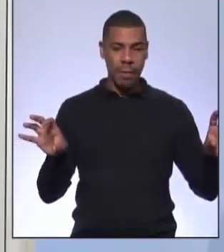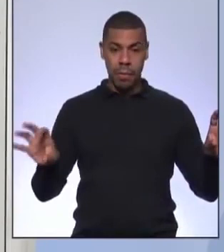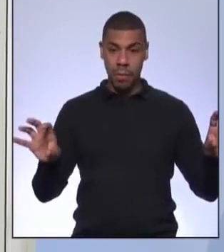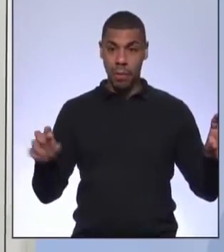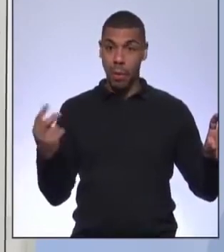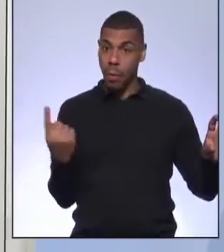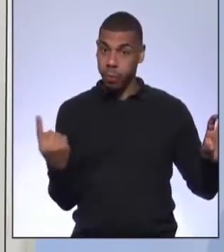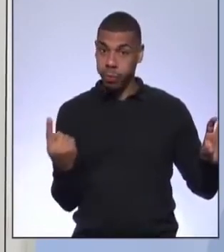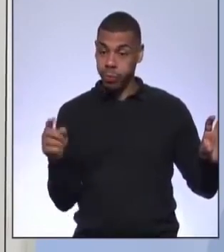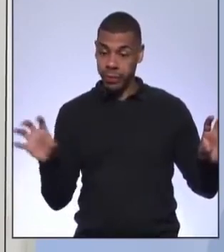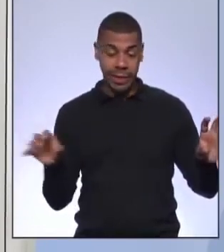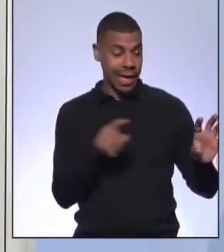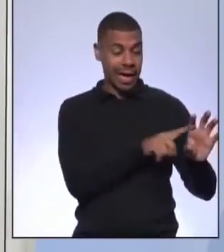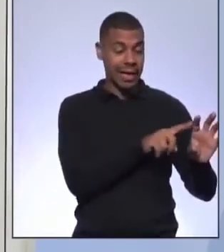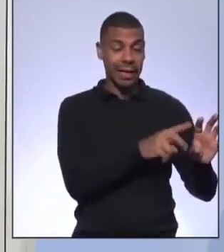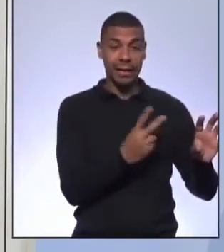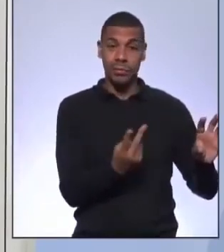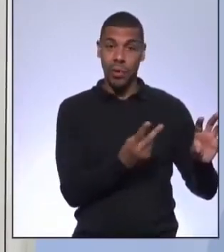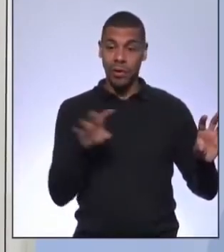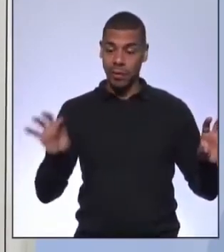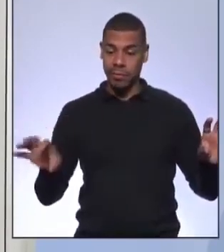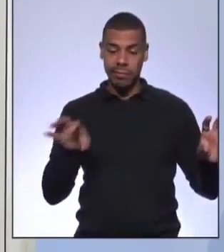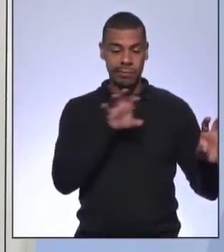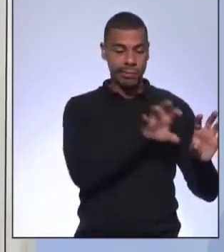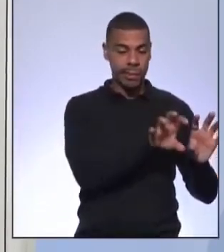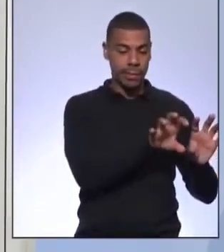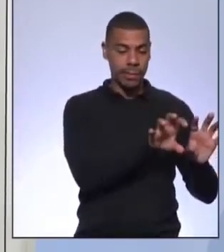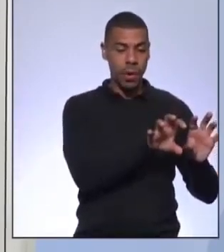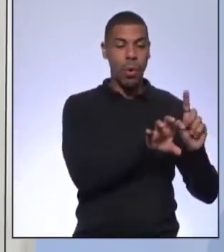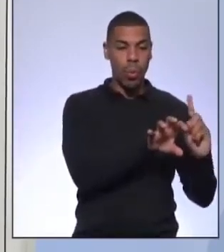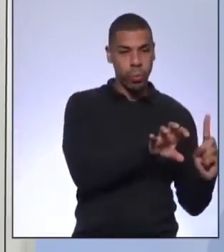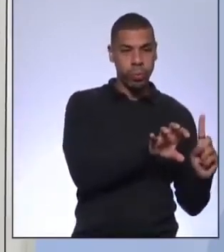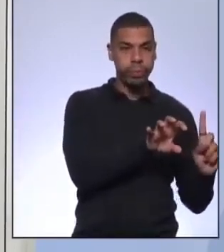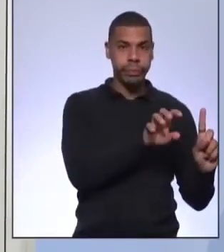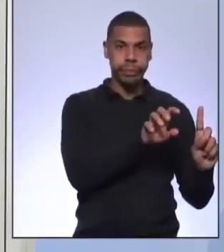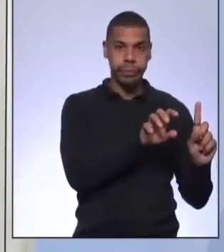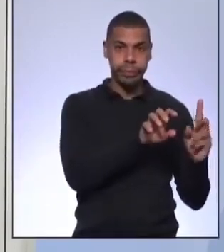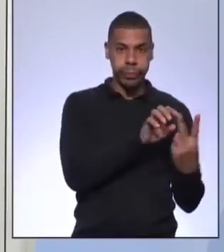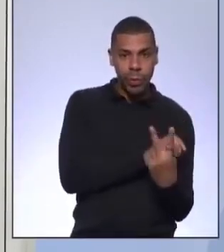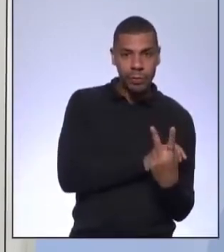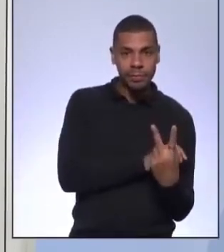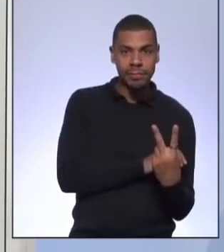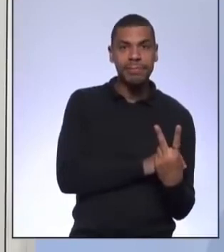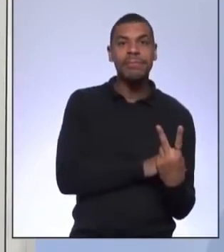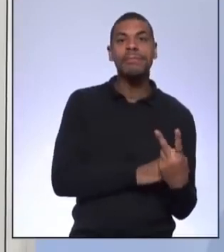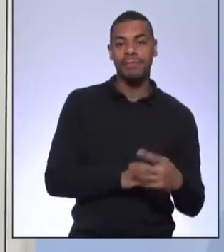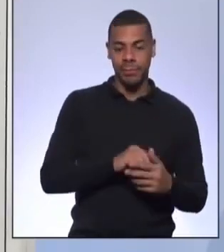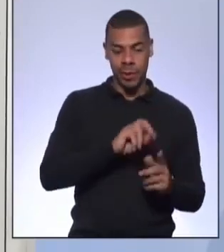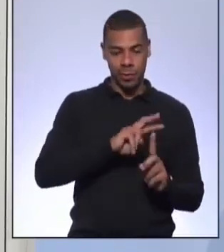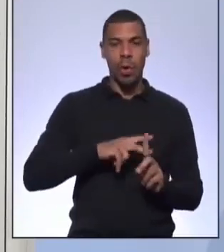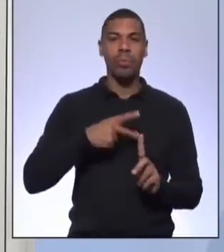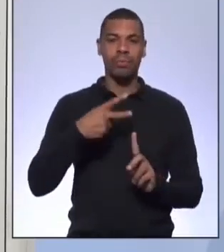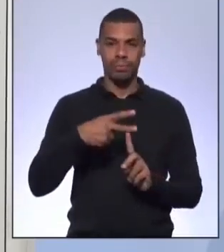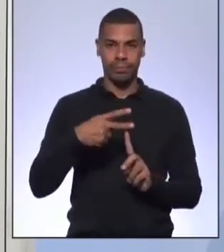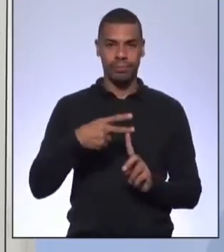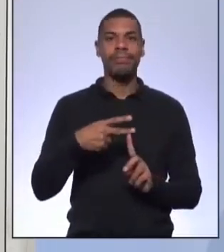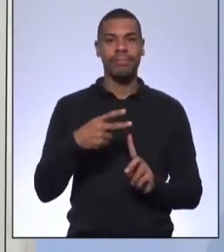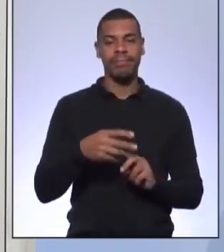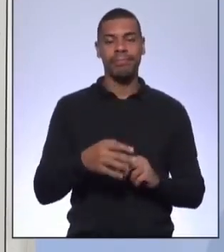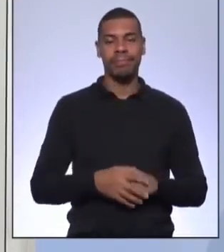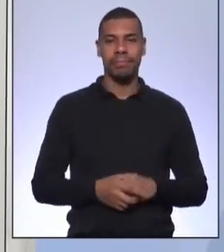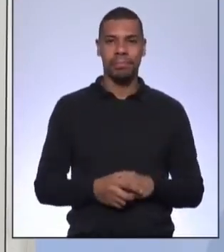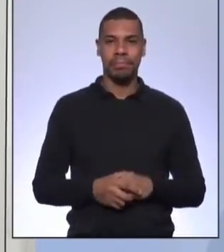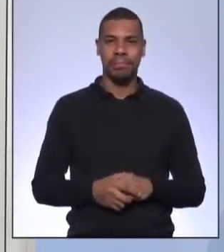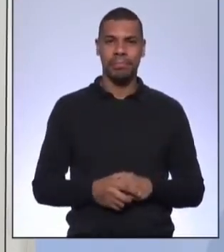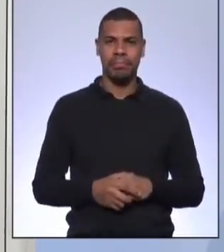Então é fácil perceber, tenho a impressão, né? Que a cultura do milho ela é o dobro, né, da cultura de